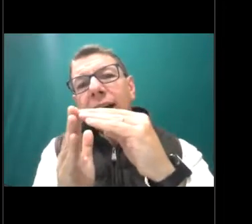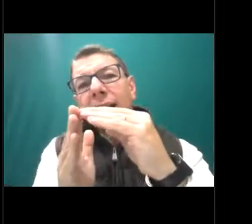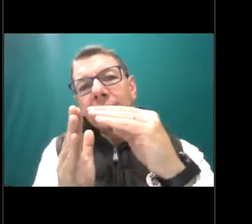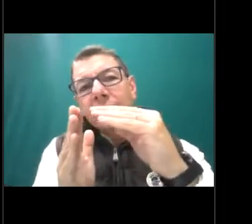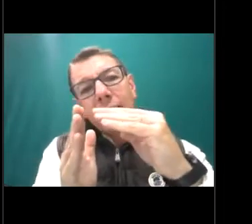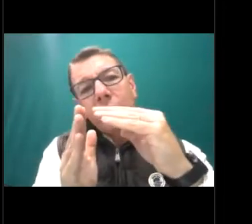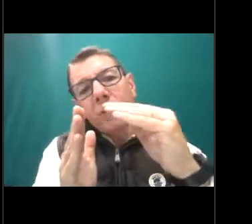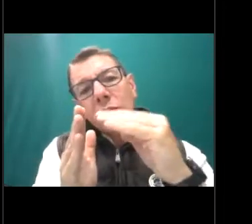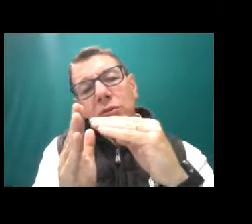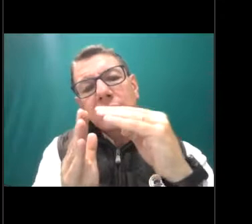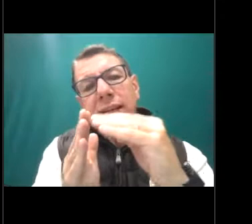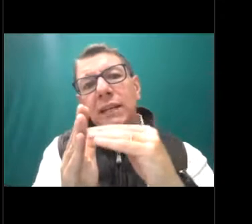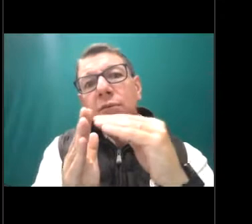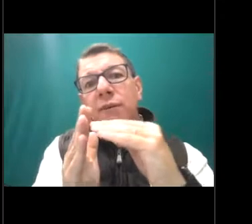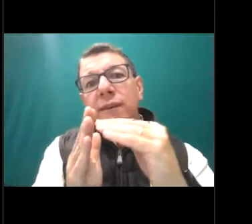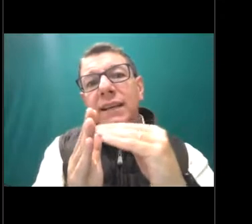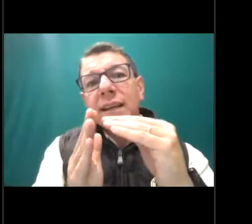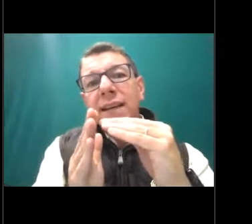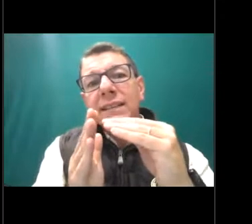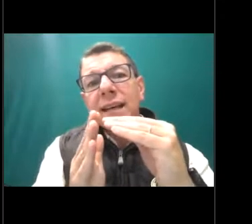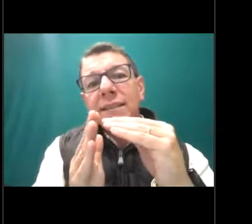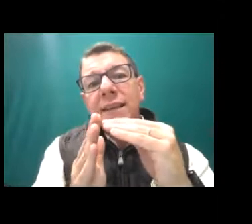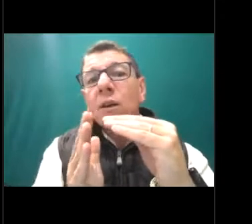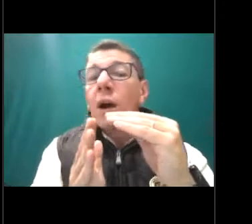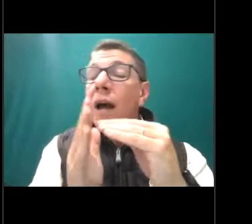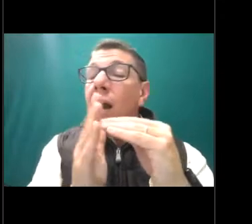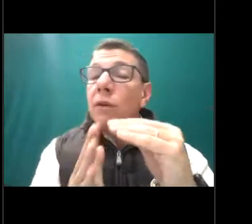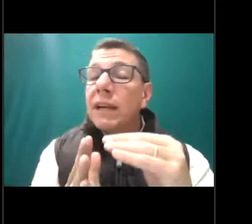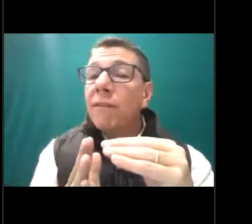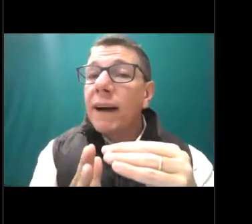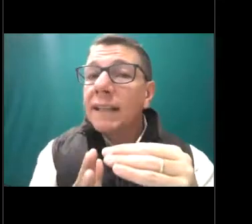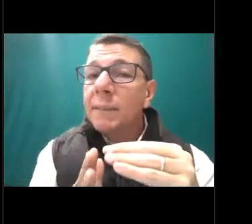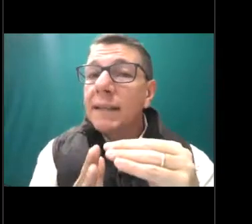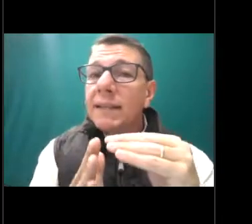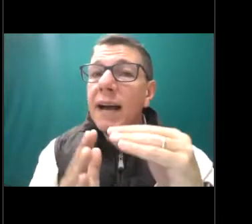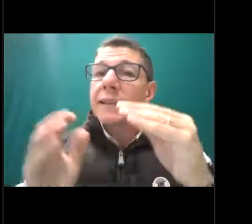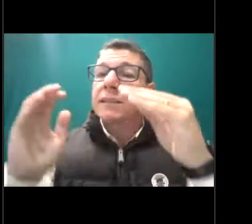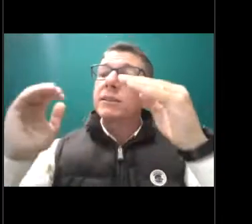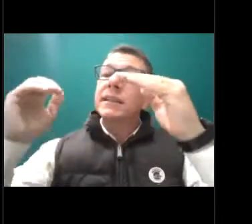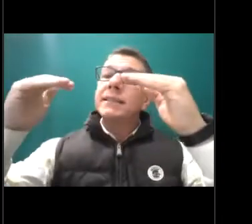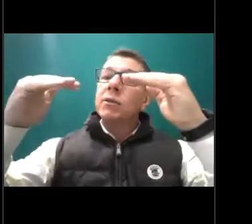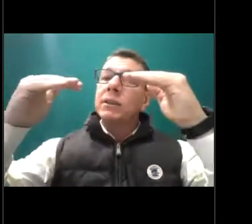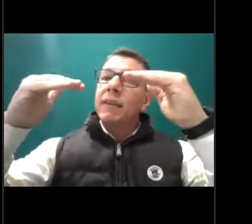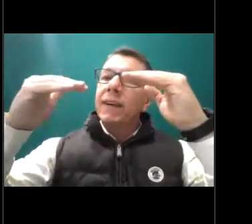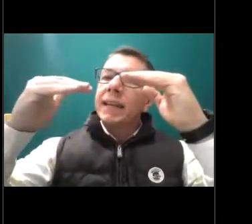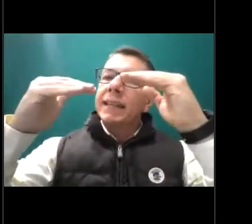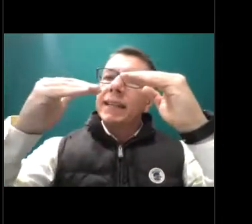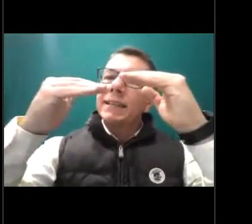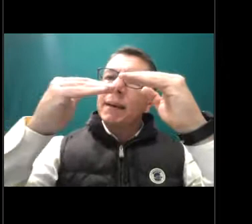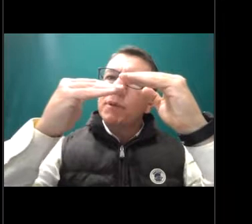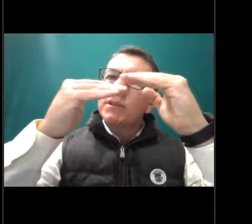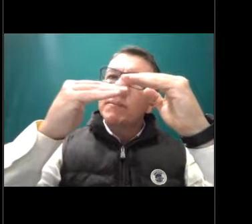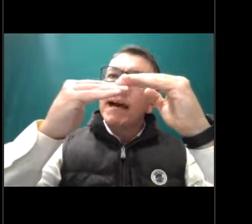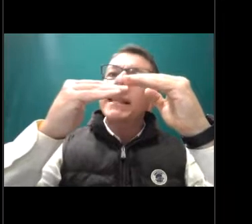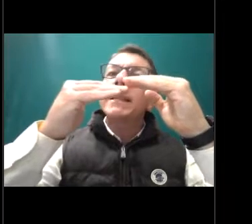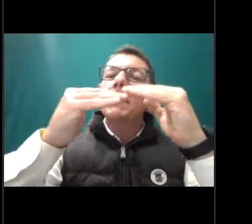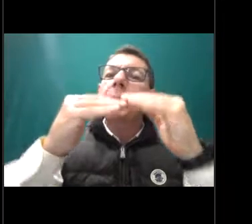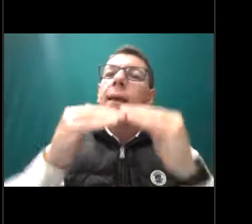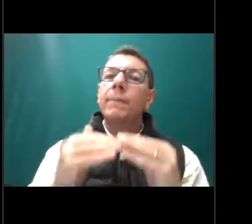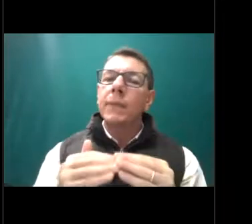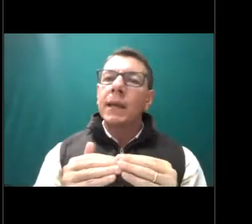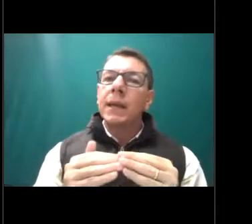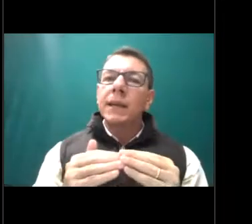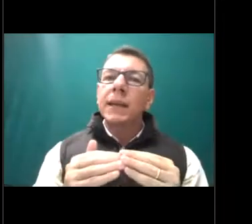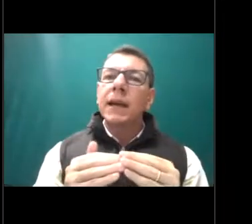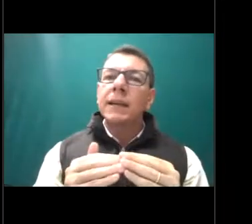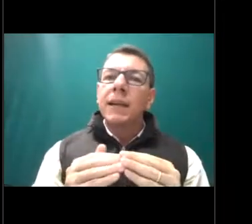minha faca, né? Eu vou ajustando, eu vou afiando, ela vai desgastando, a contrafaca também desgasta. Então, assim, essa contrafaca ela tem que ser aproximada